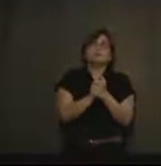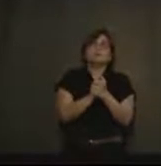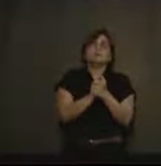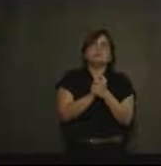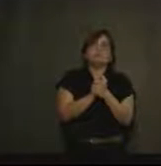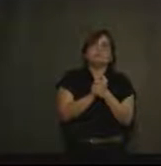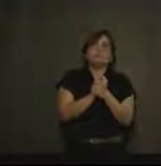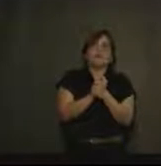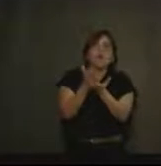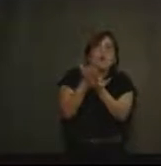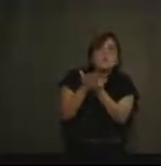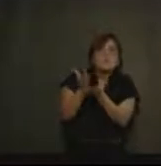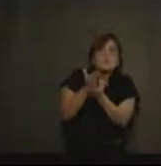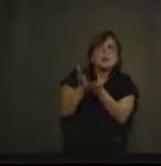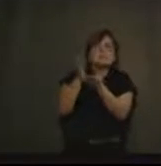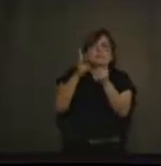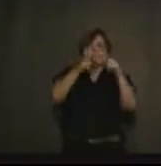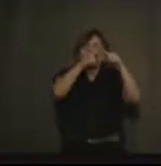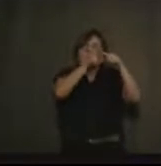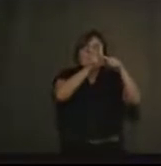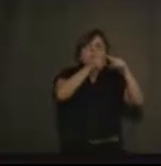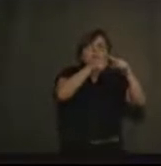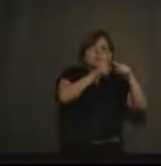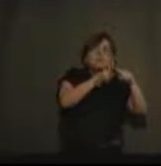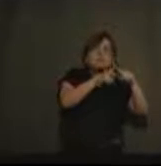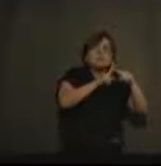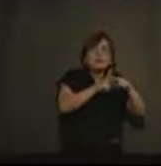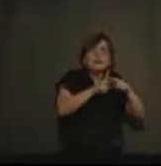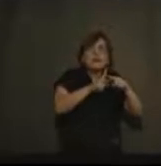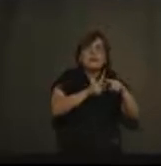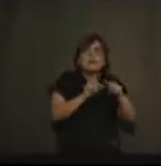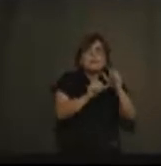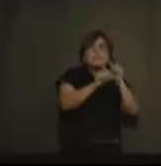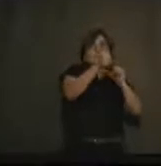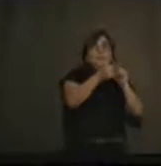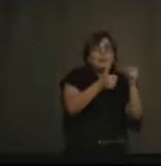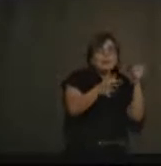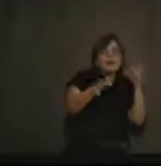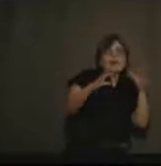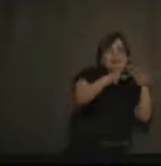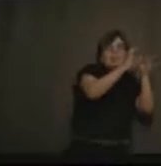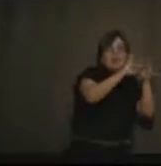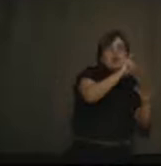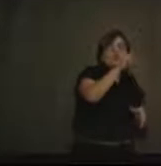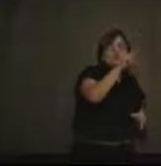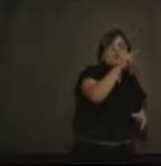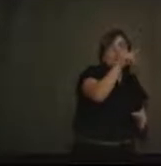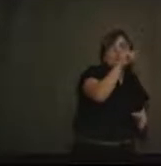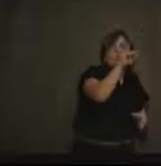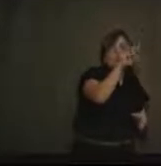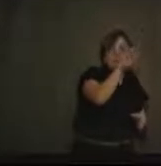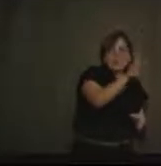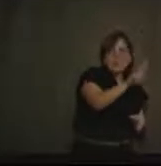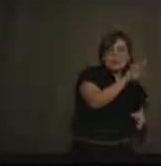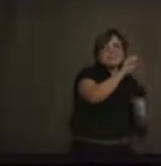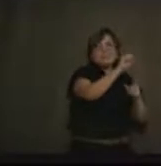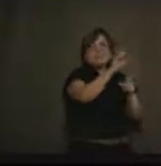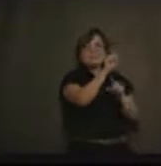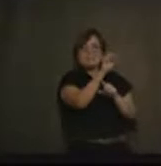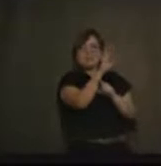essas correções, levando em conta primeiro a interação entre Júpiter e Saturno, depois entre Júpiter e Urano, depois entre Saturno e Urano,